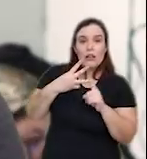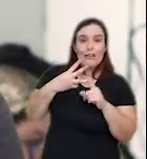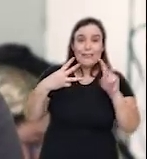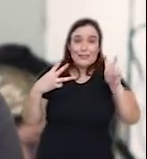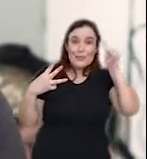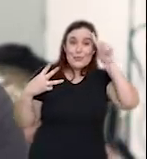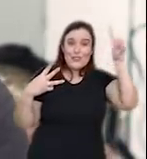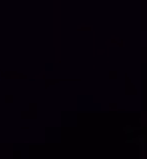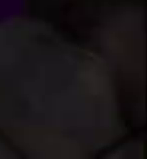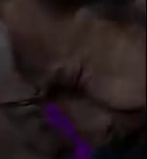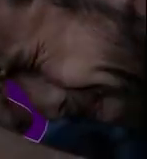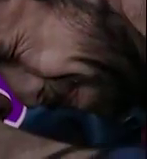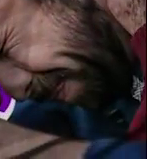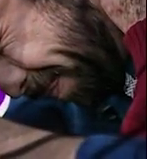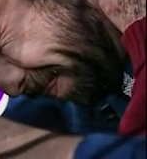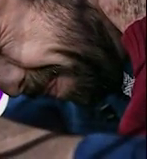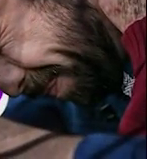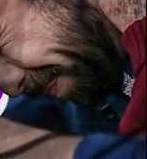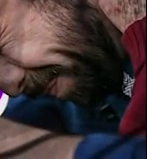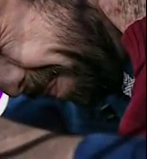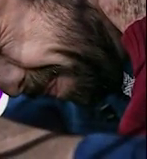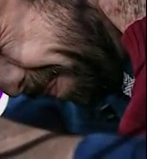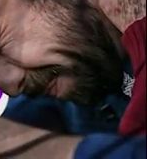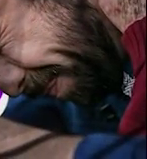dias antes da eleição a de eleição